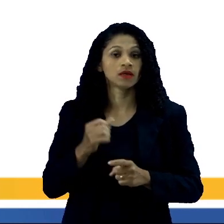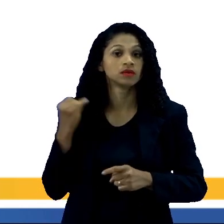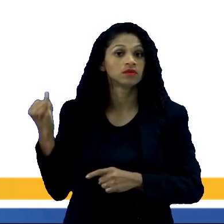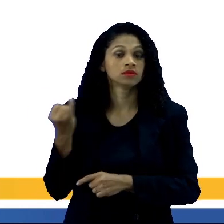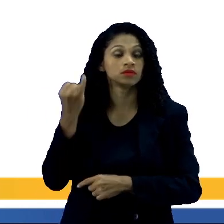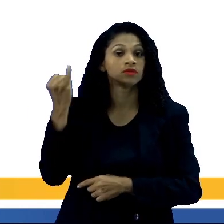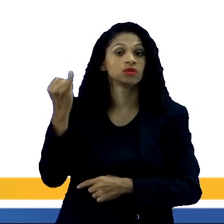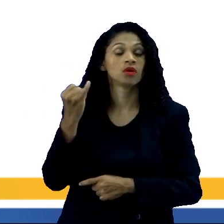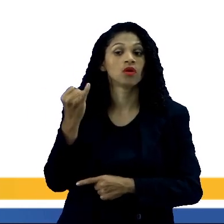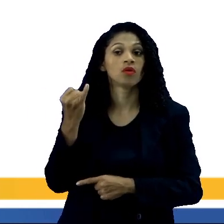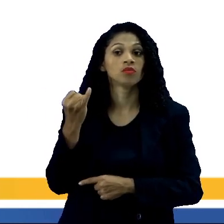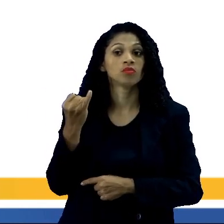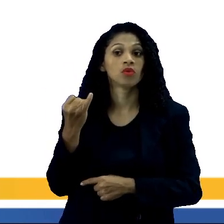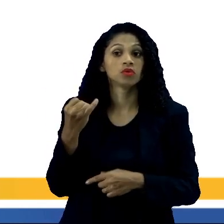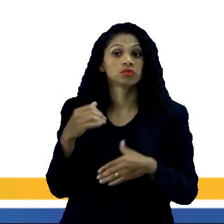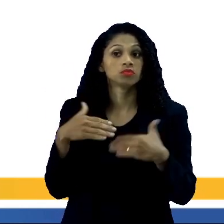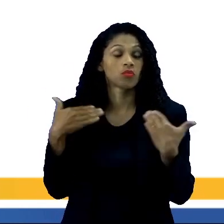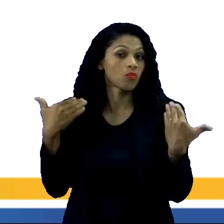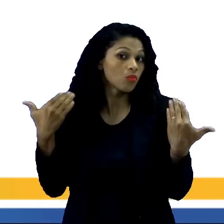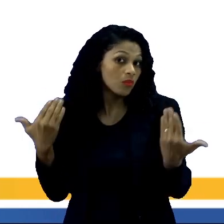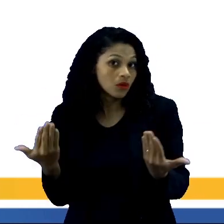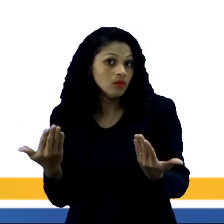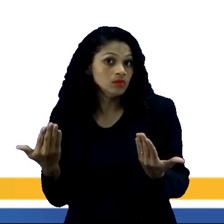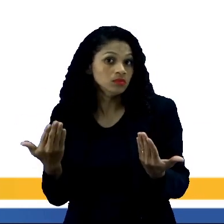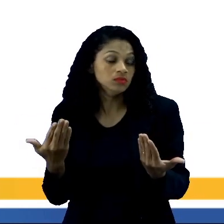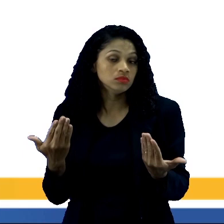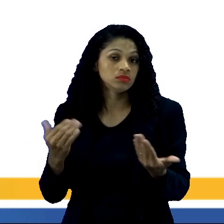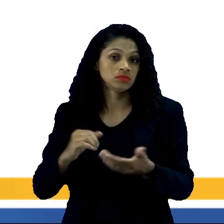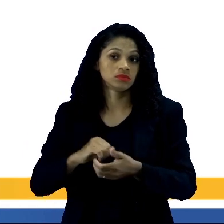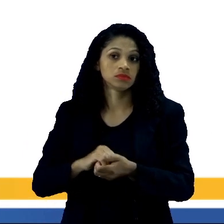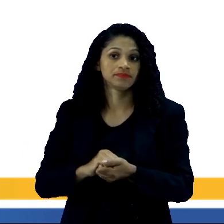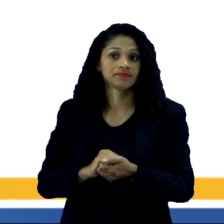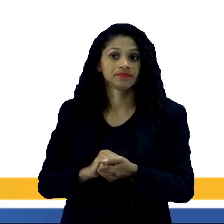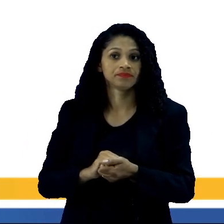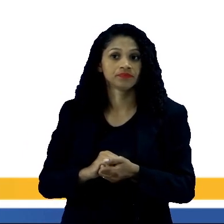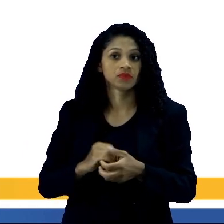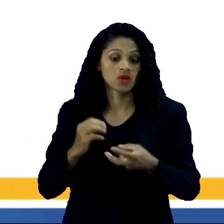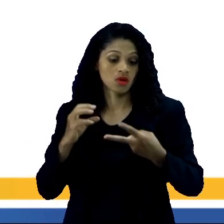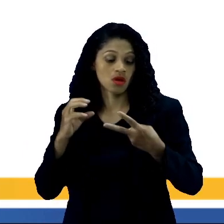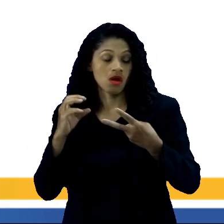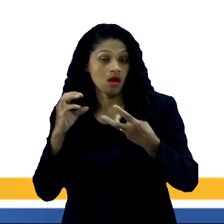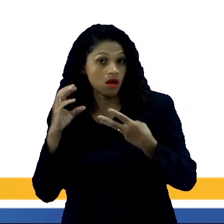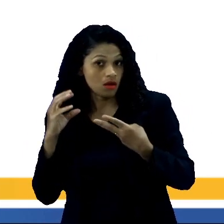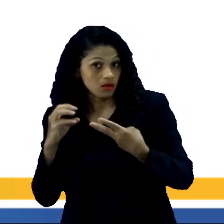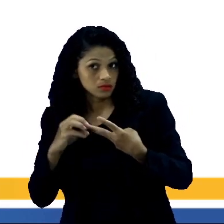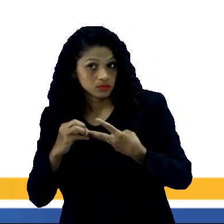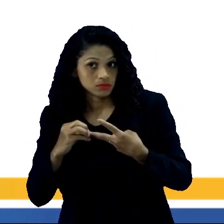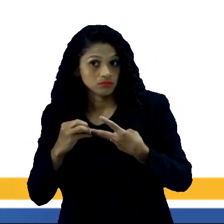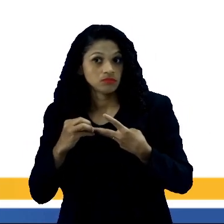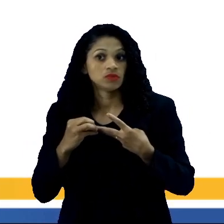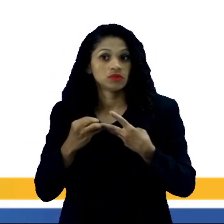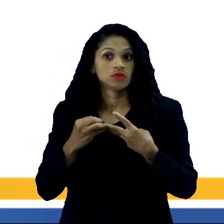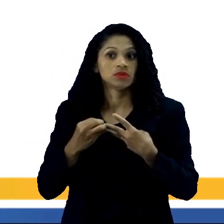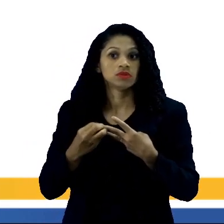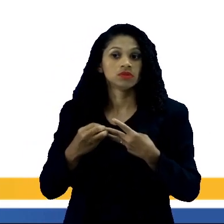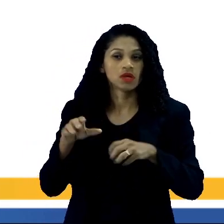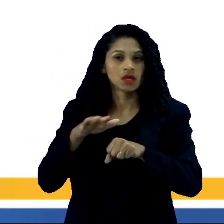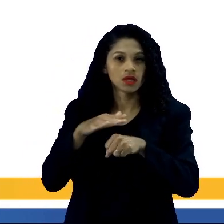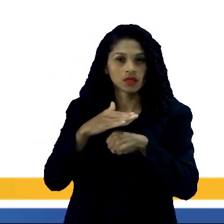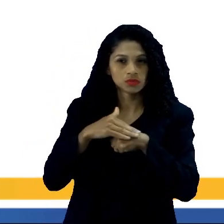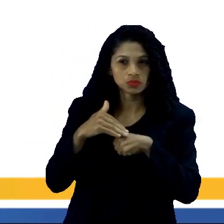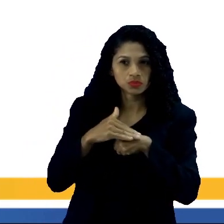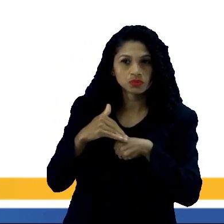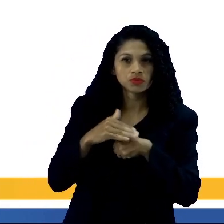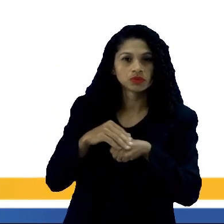é essa célula tão importante do sistema nervoso. As células do tecido nervoso são os neurônios. E